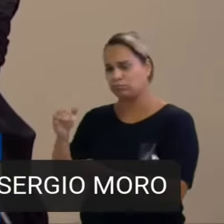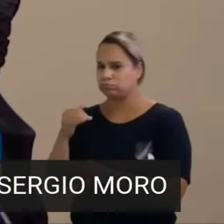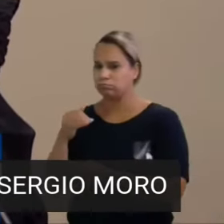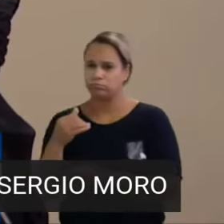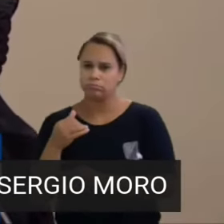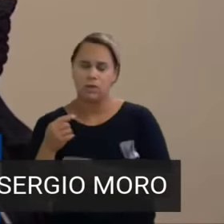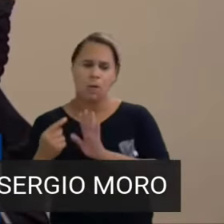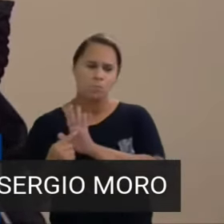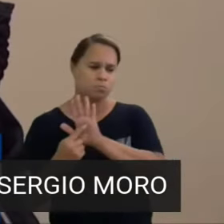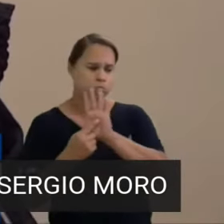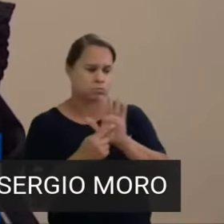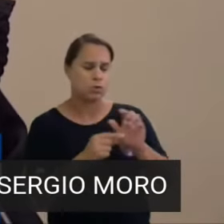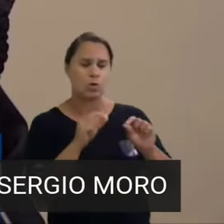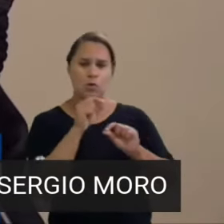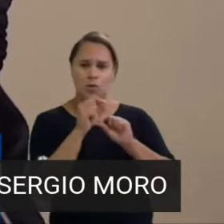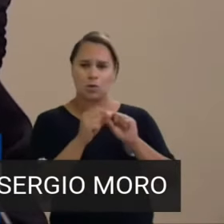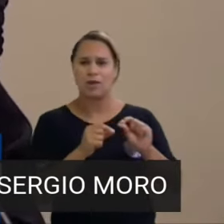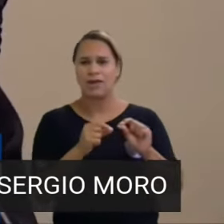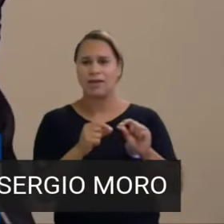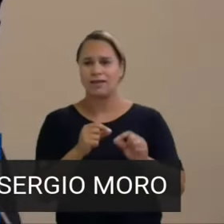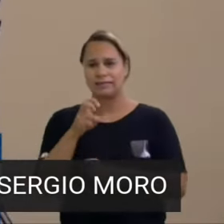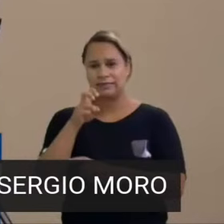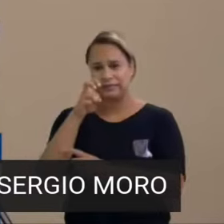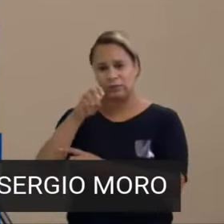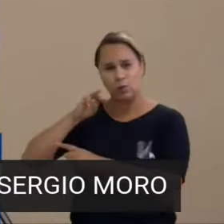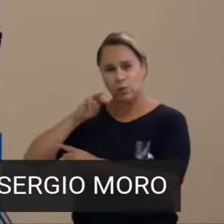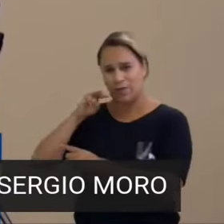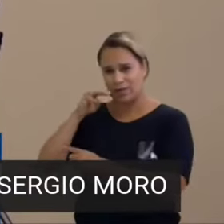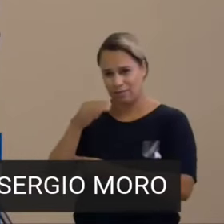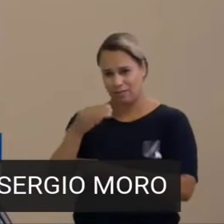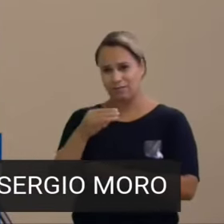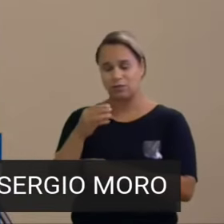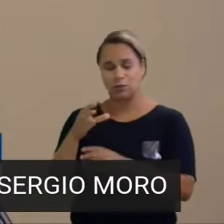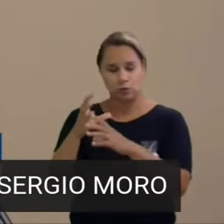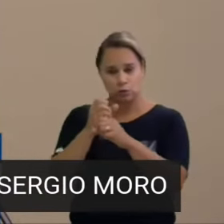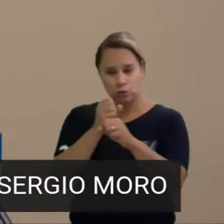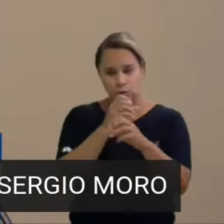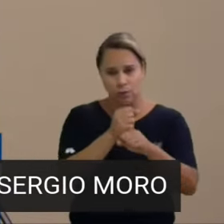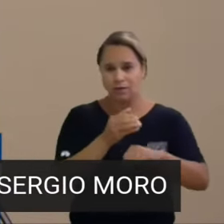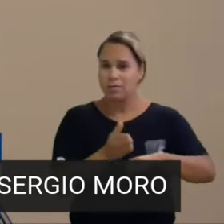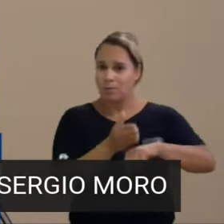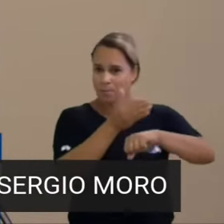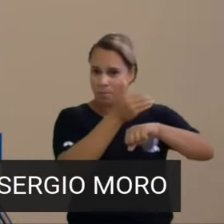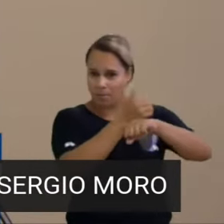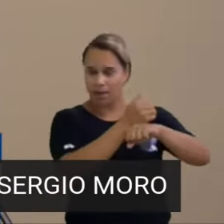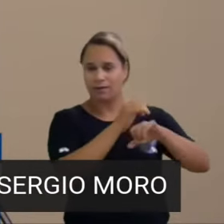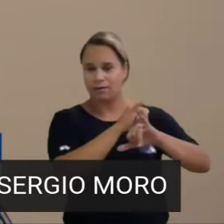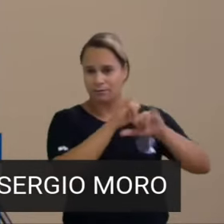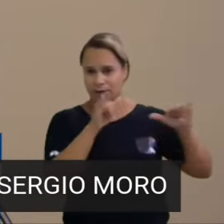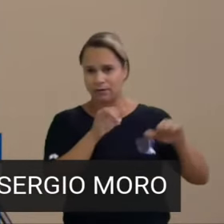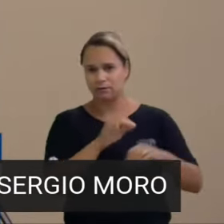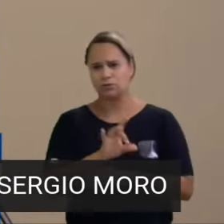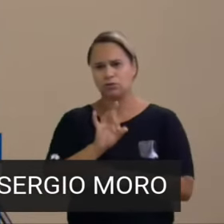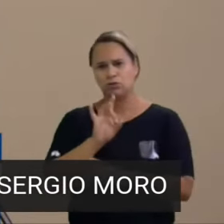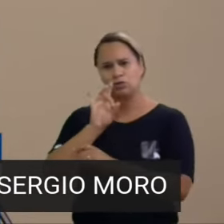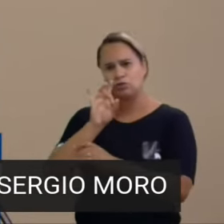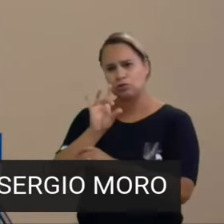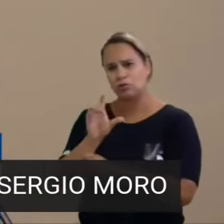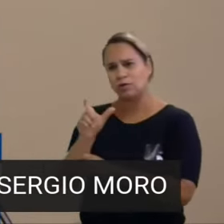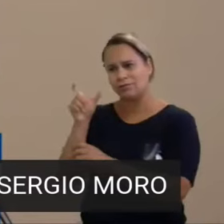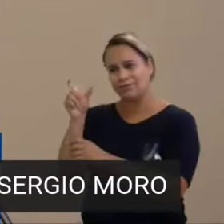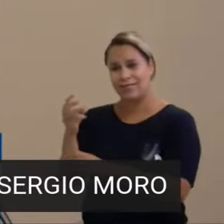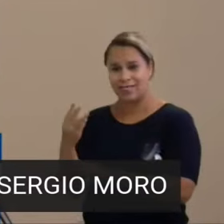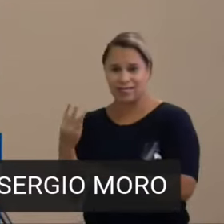somando com os dois da pré-campanha. Como se extrai desse quadro, somente três candidatos tiveram à sua disposição